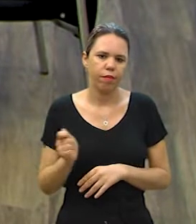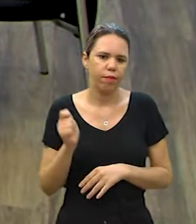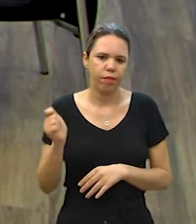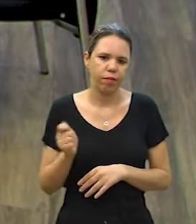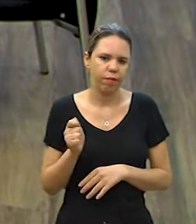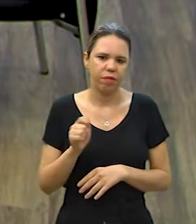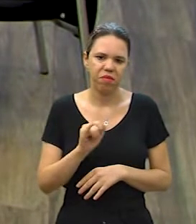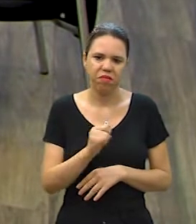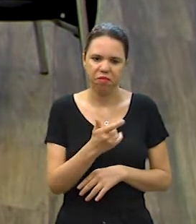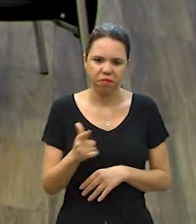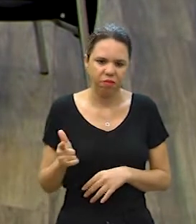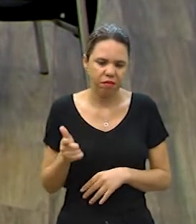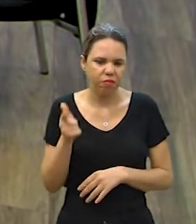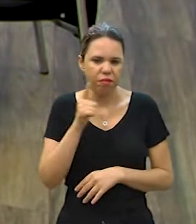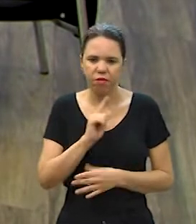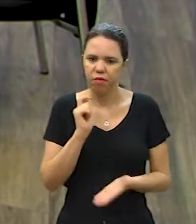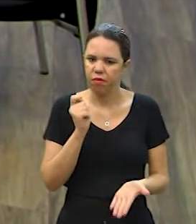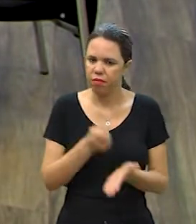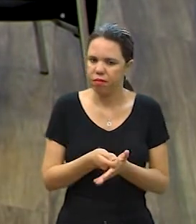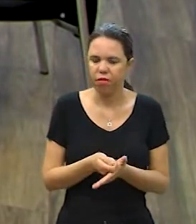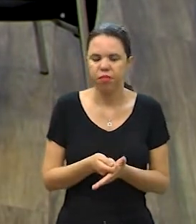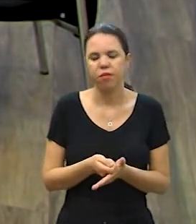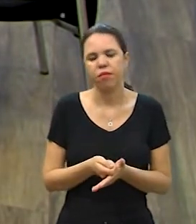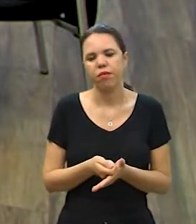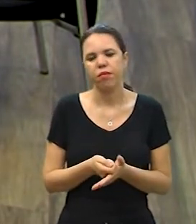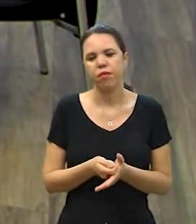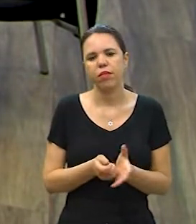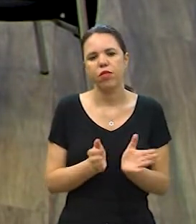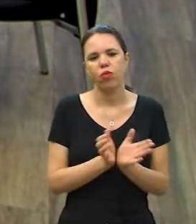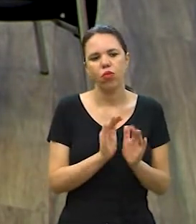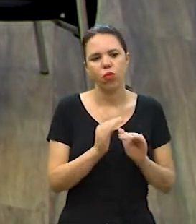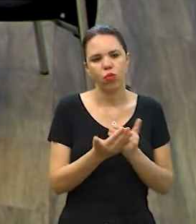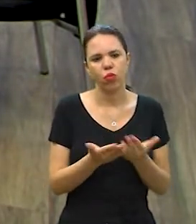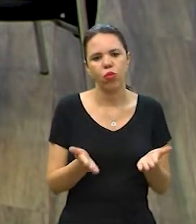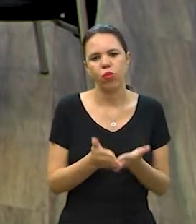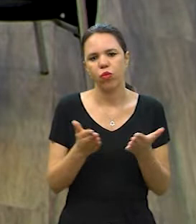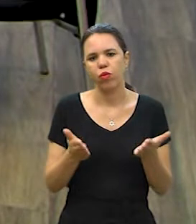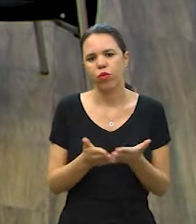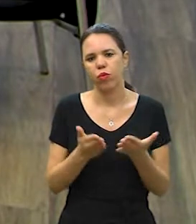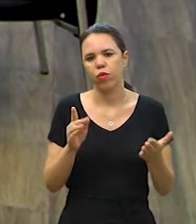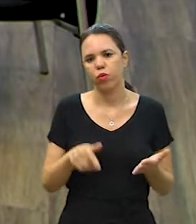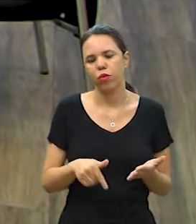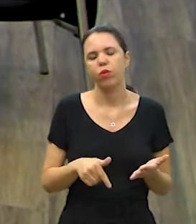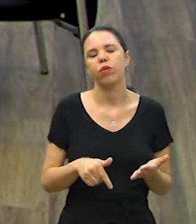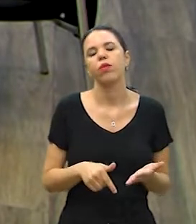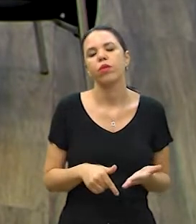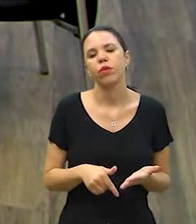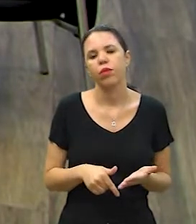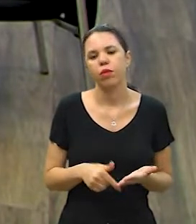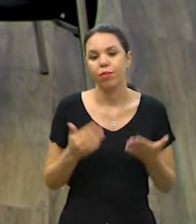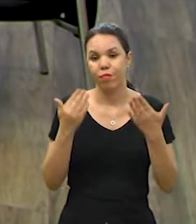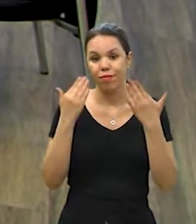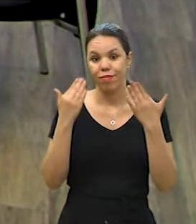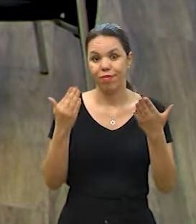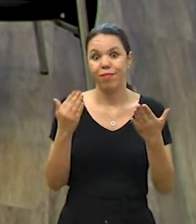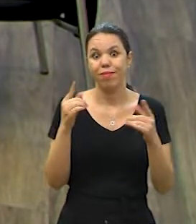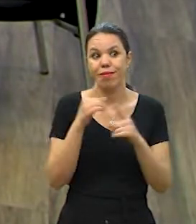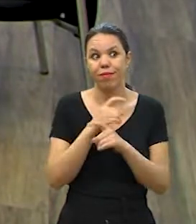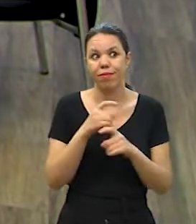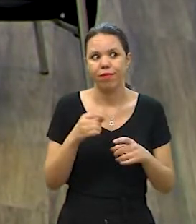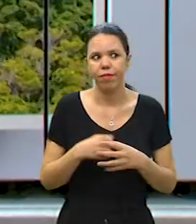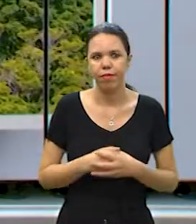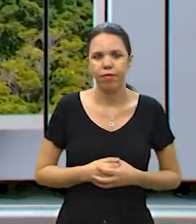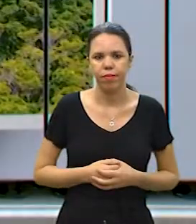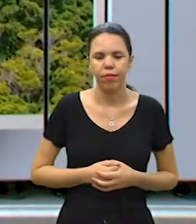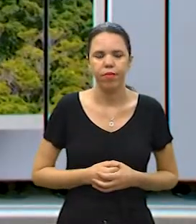associação, porque se não tivesse... E aí, quando está numa comunidade mais vulnerável, isso é uma situação que fica ainda mais